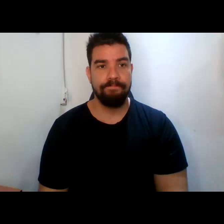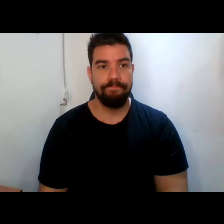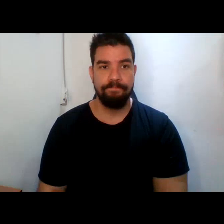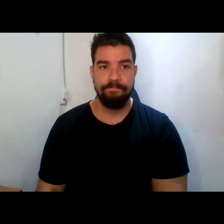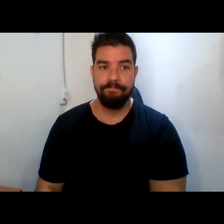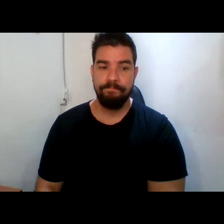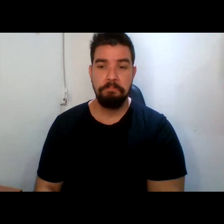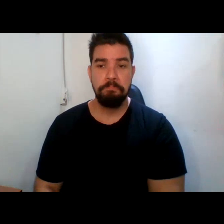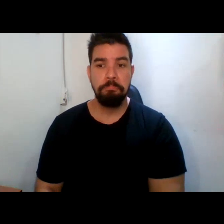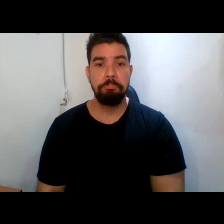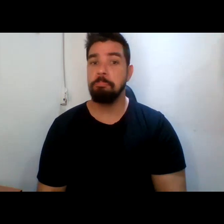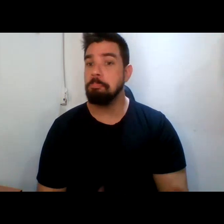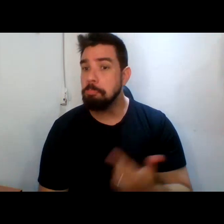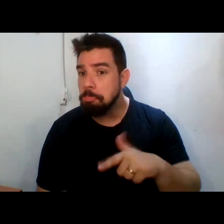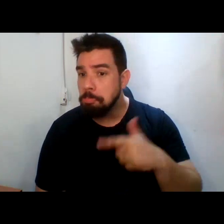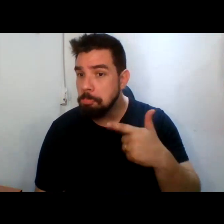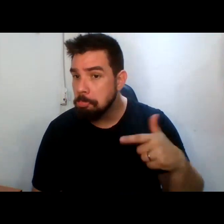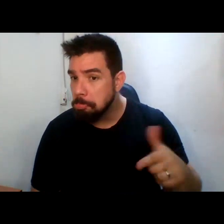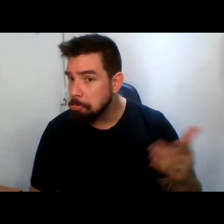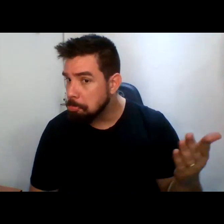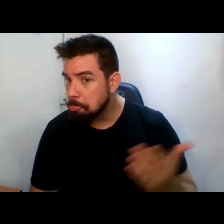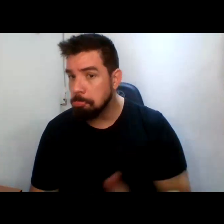Quem é que fala comigo?